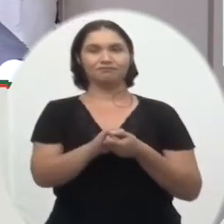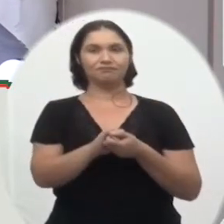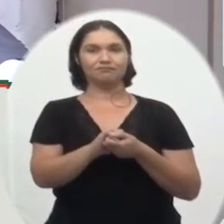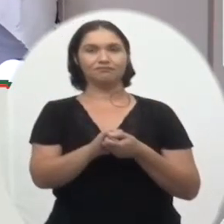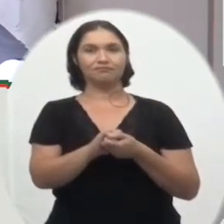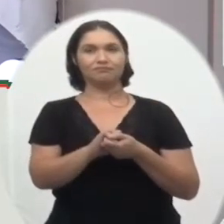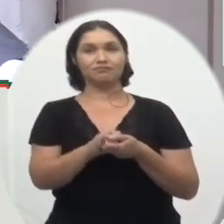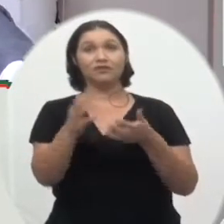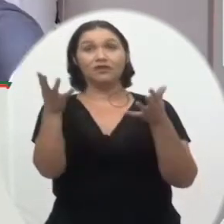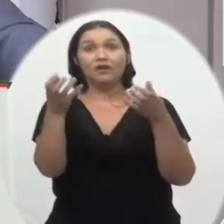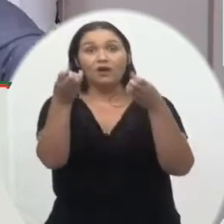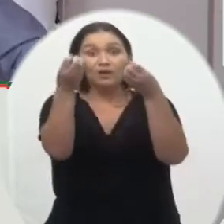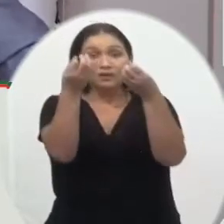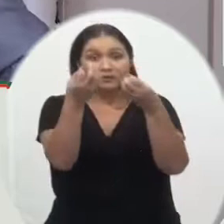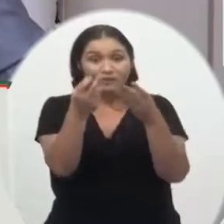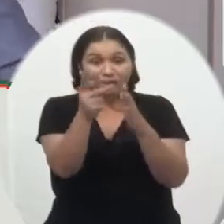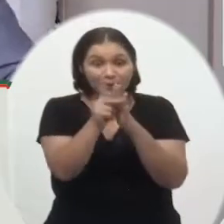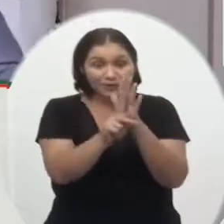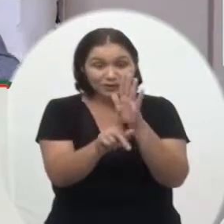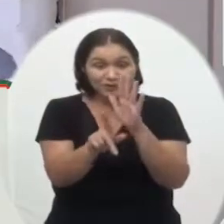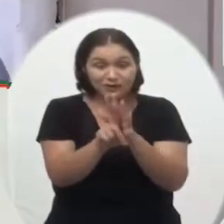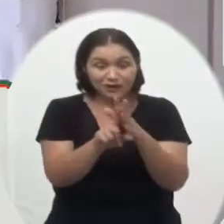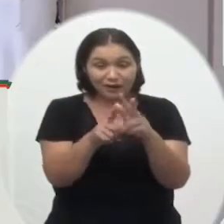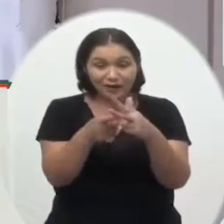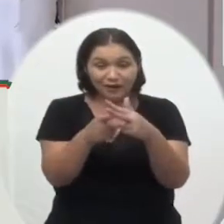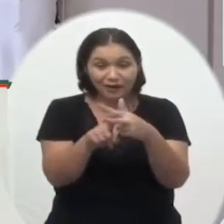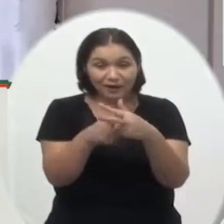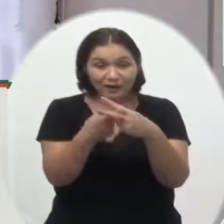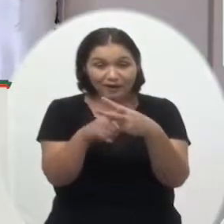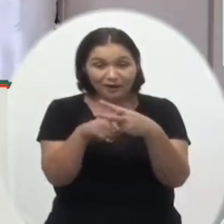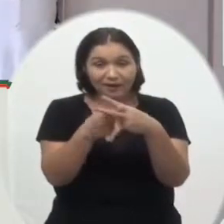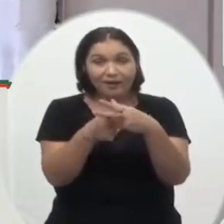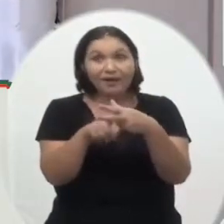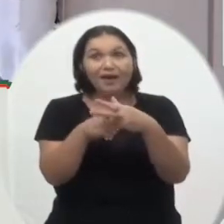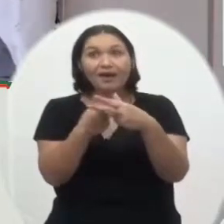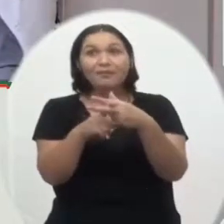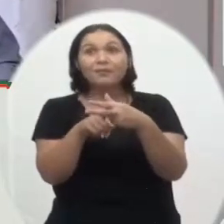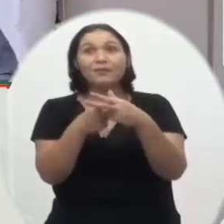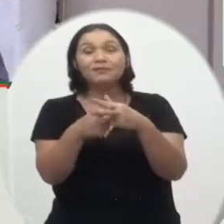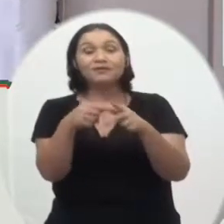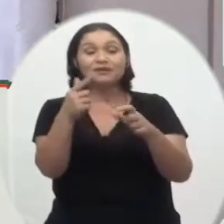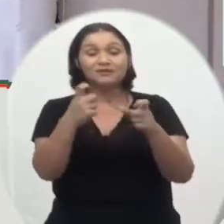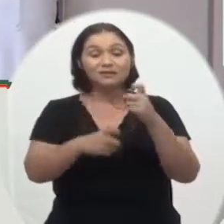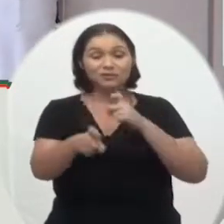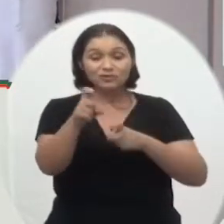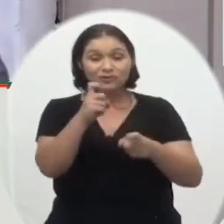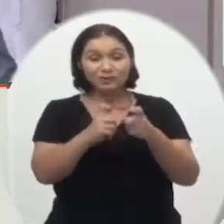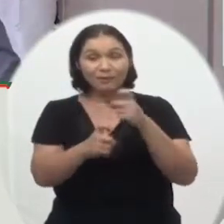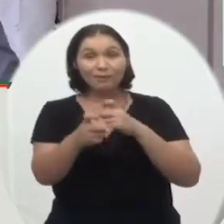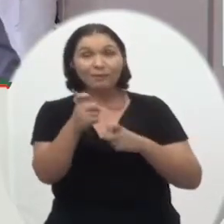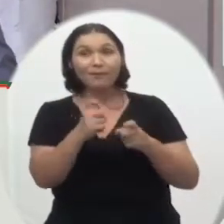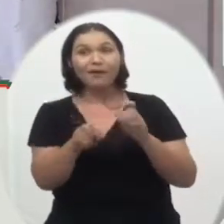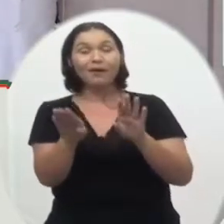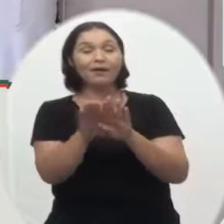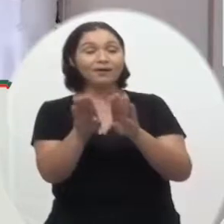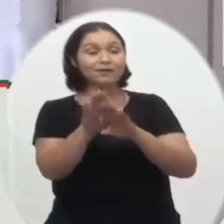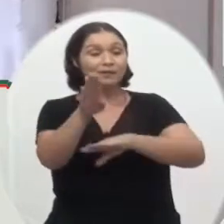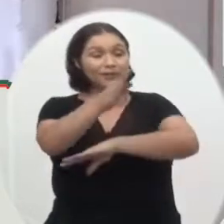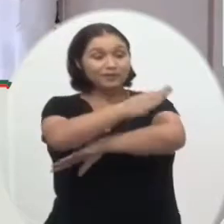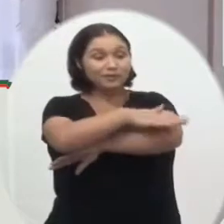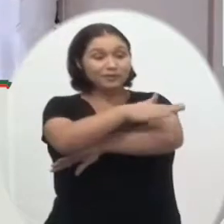É manutenção de parque, gente. São os parques todos quebrados, danificados. Não usam